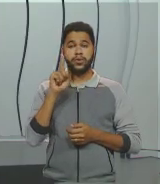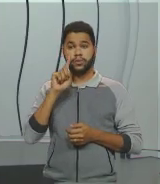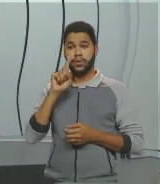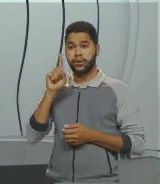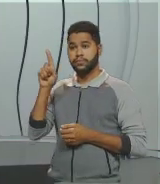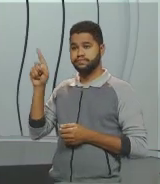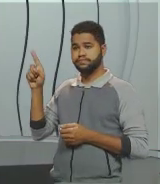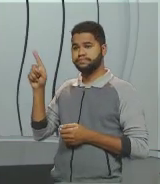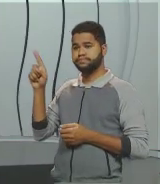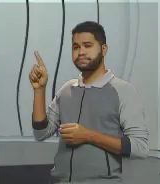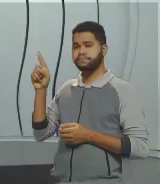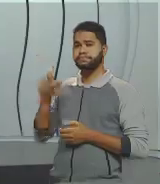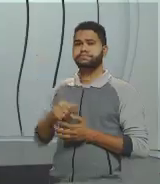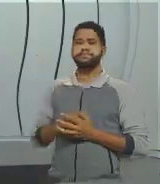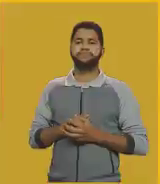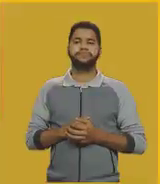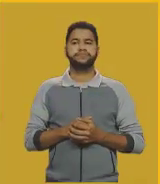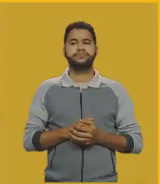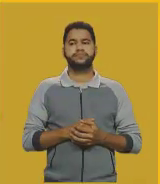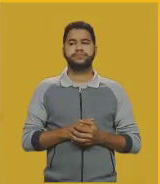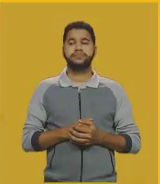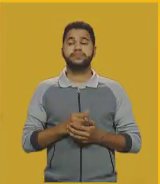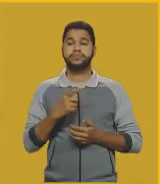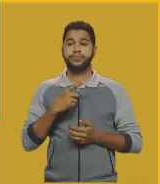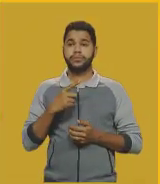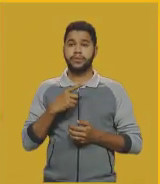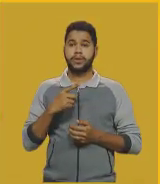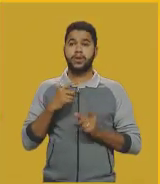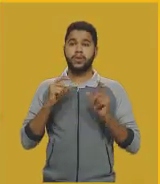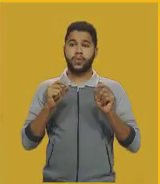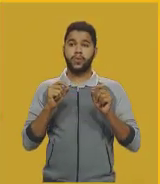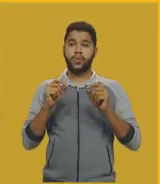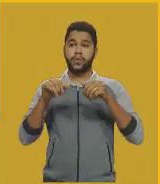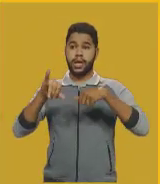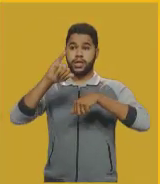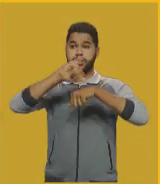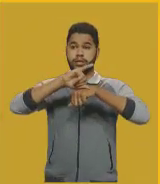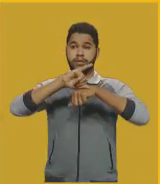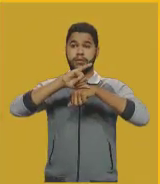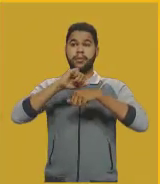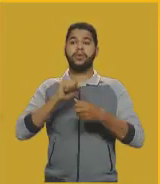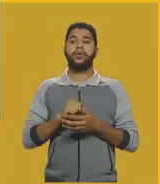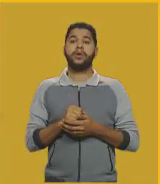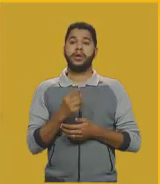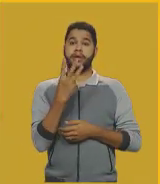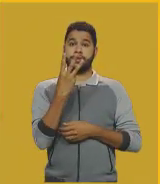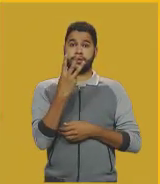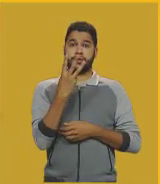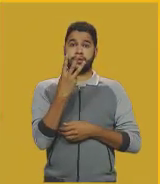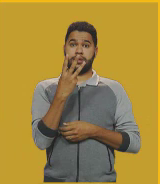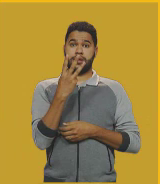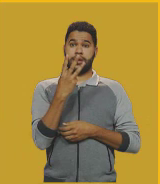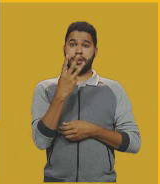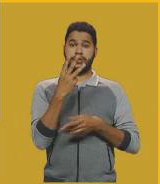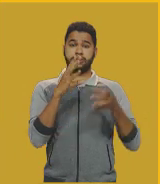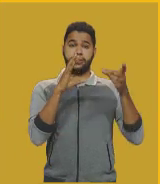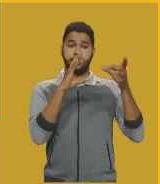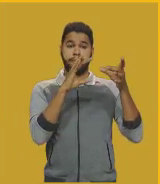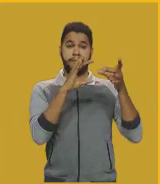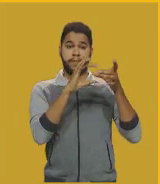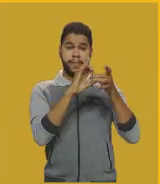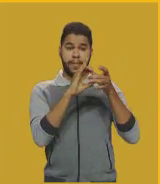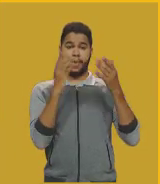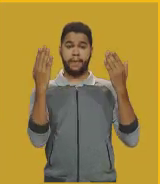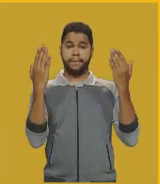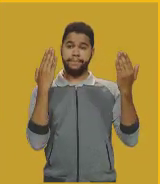imagem aqui. Eu tenho aqui, na figura de cima, 3 resistores ligados em paralelo,